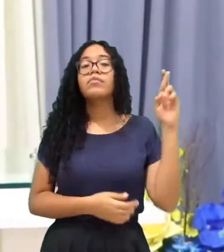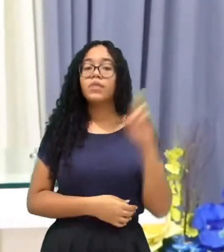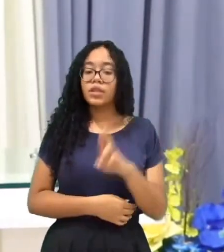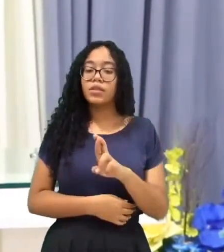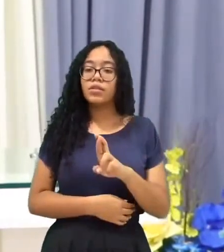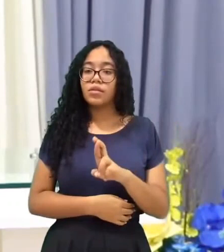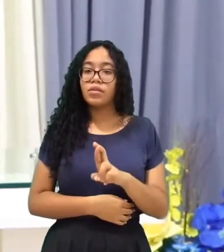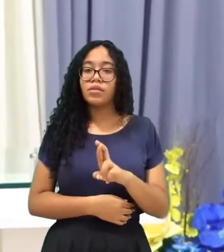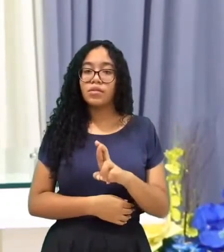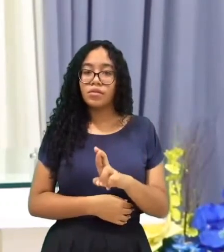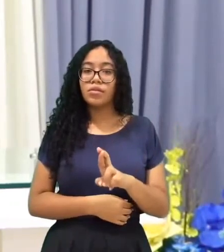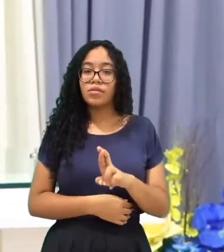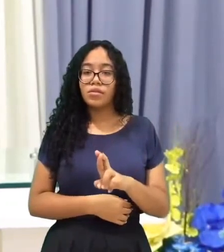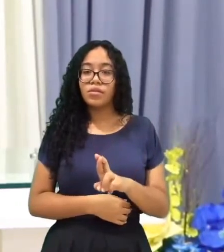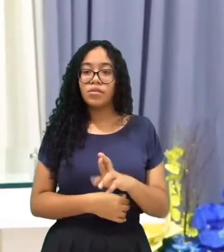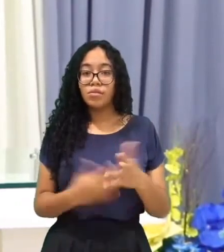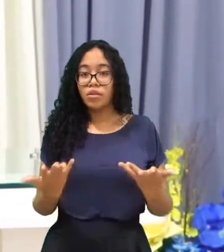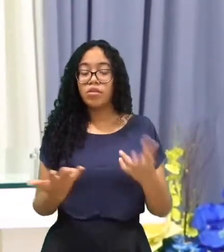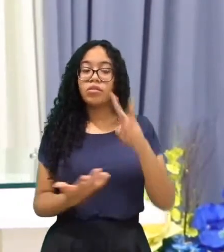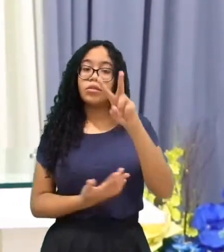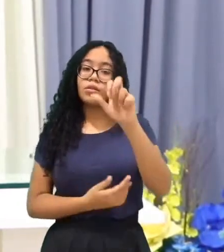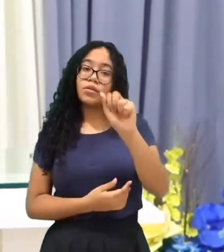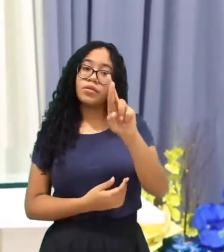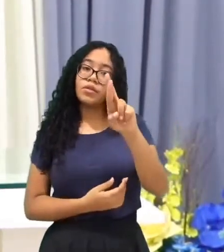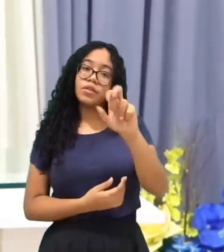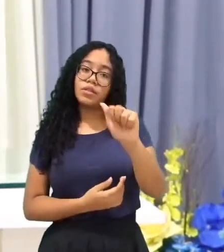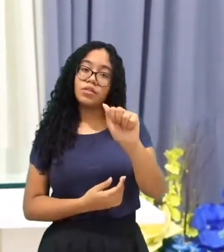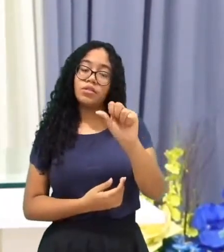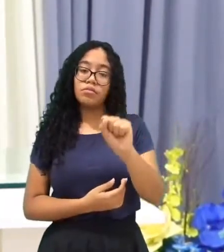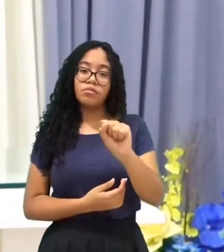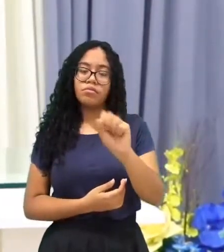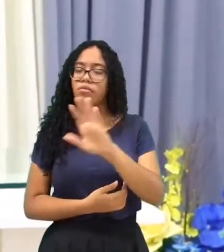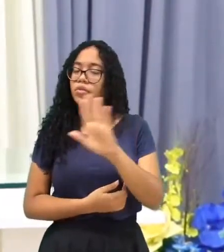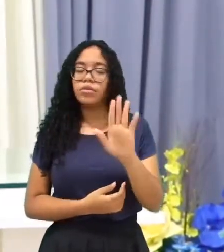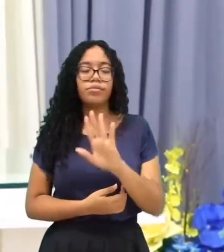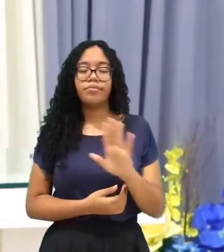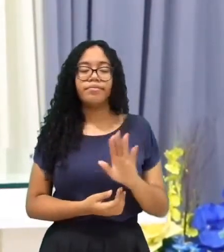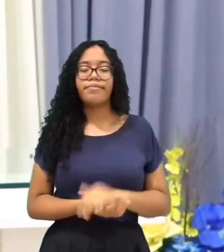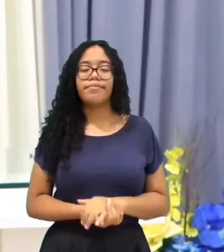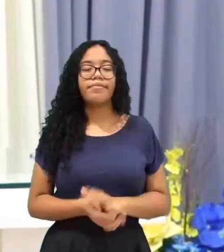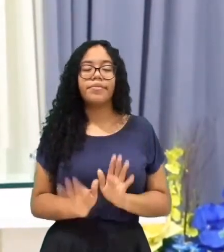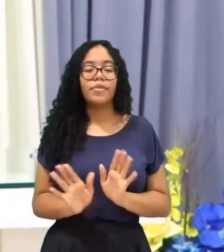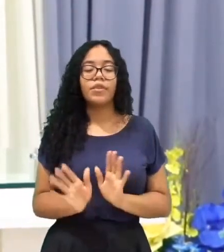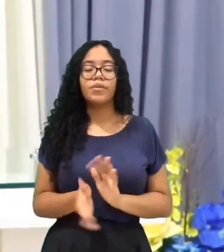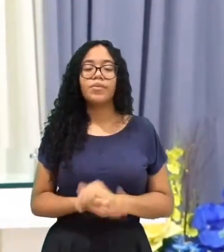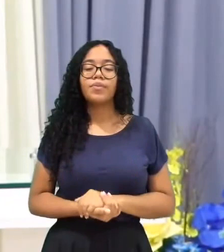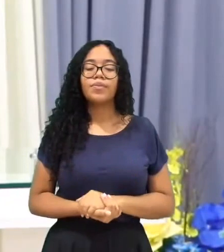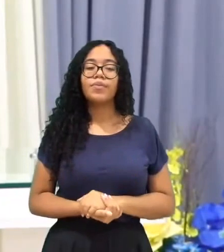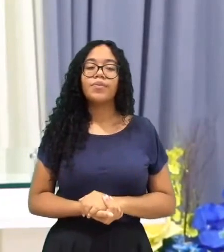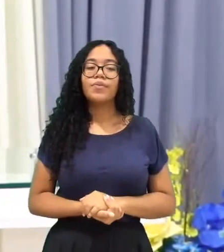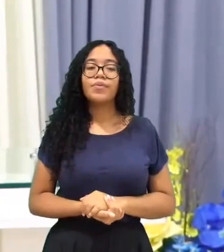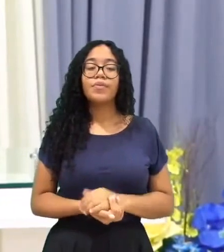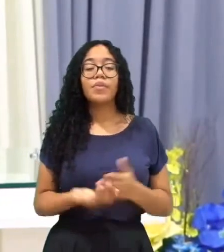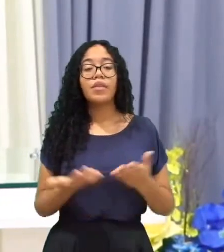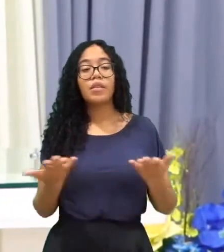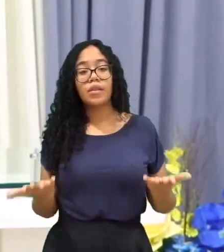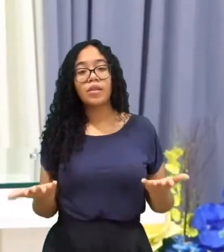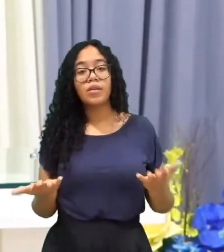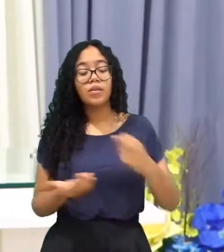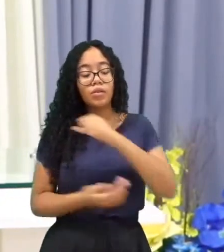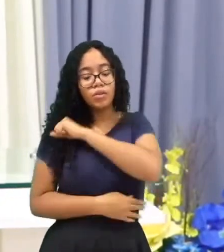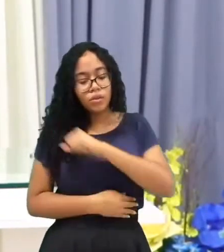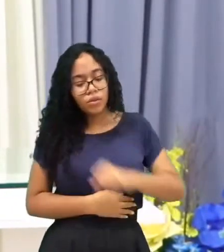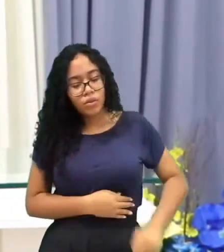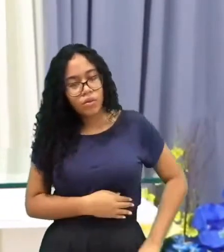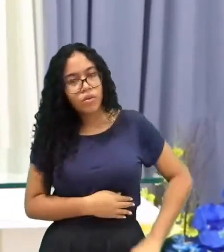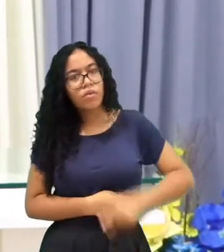causa das varas. De maneira nenhuma. De maneira nenhuma. Quando o Senhor fala com